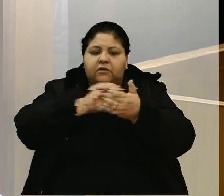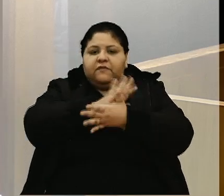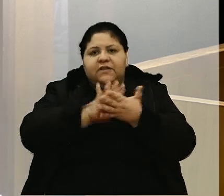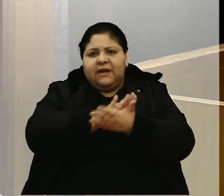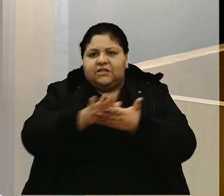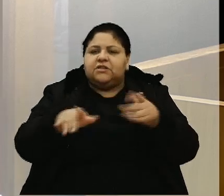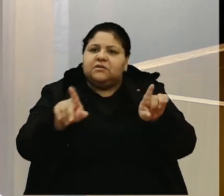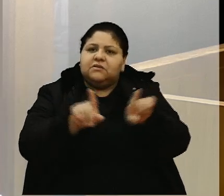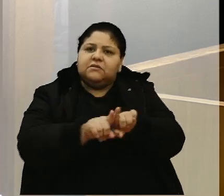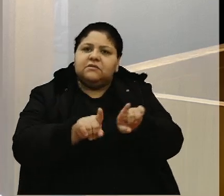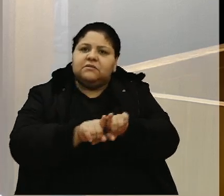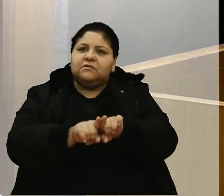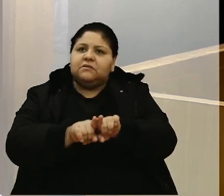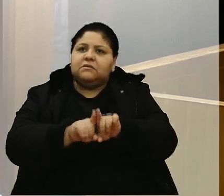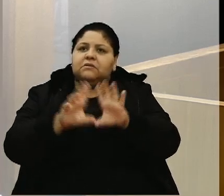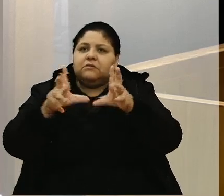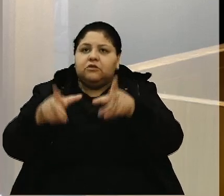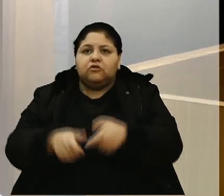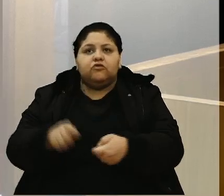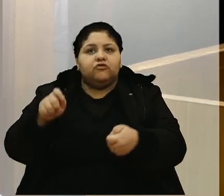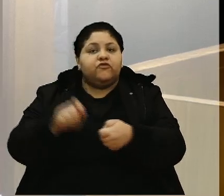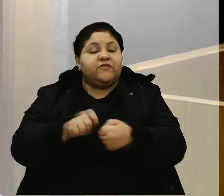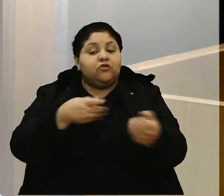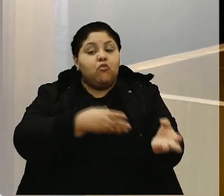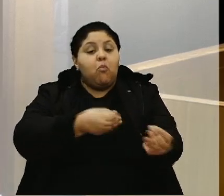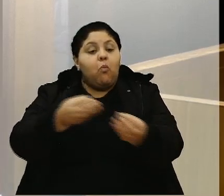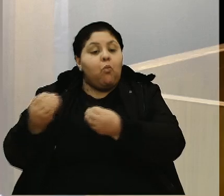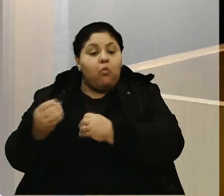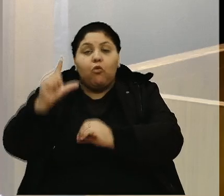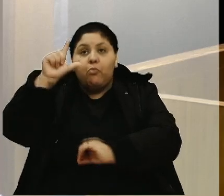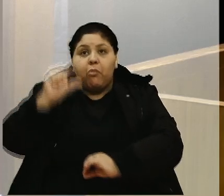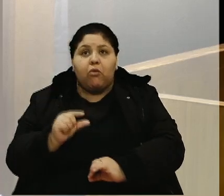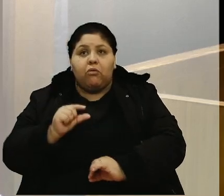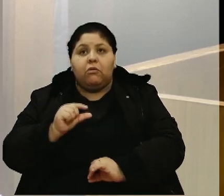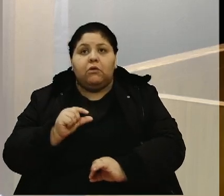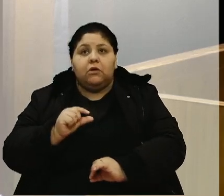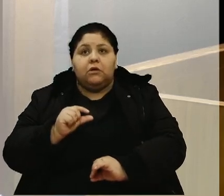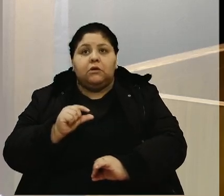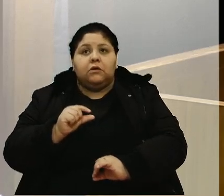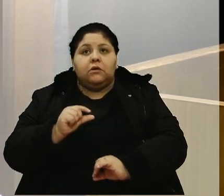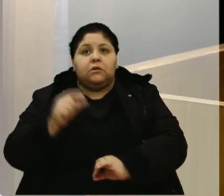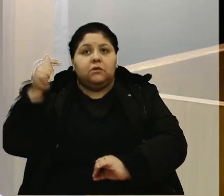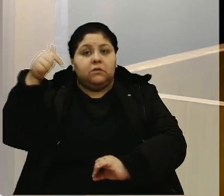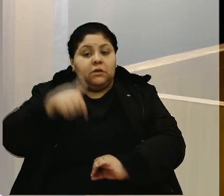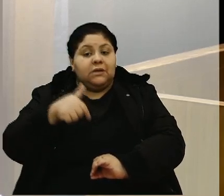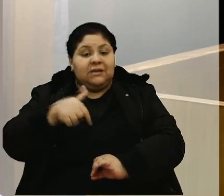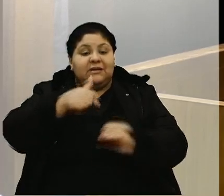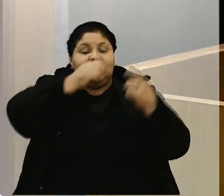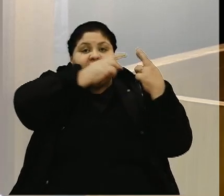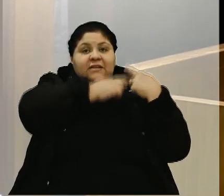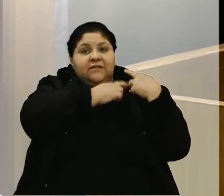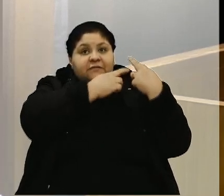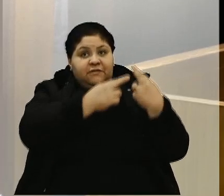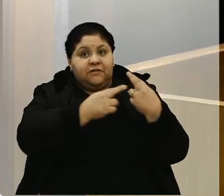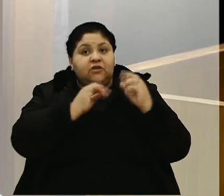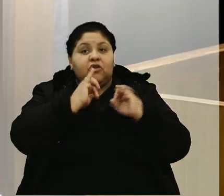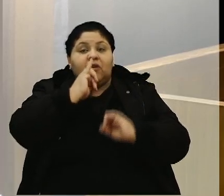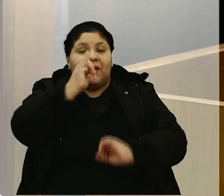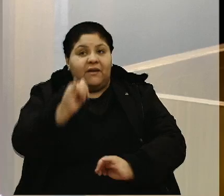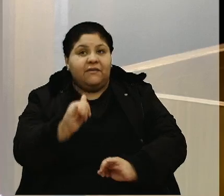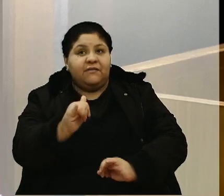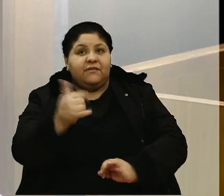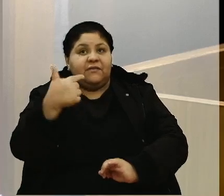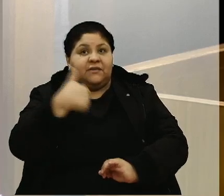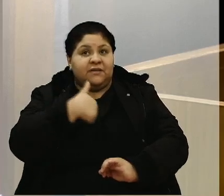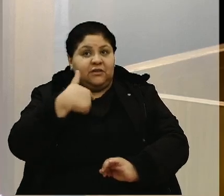se está fazendo muita coisa com pouco. E essa responsabilidade que eu quero dizer que eu